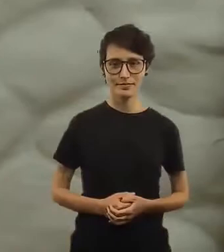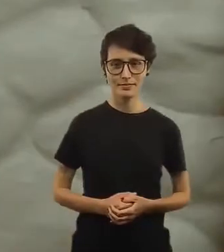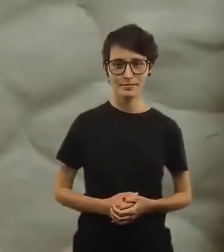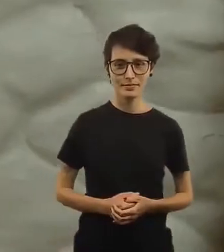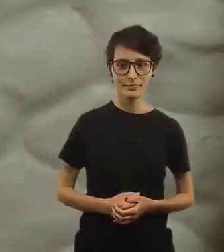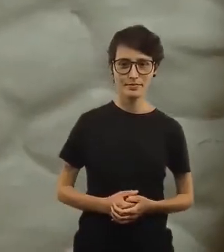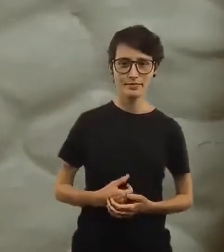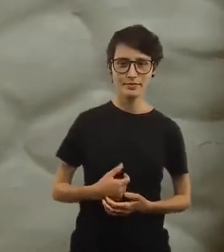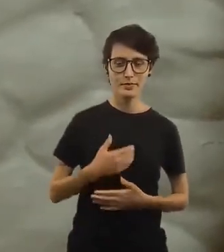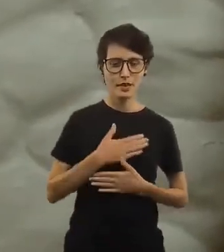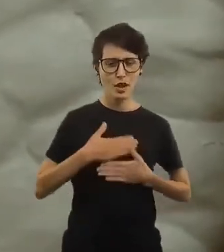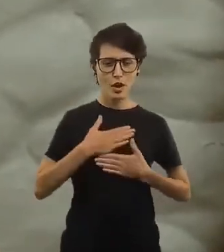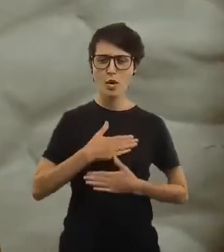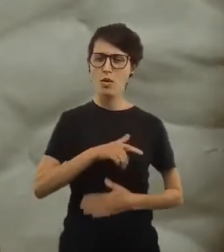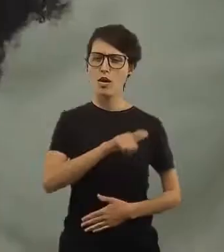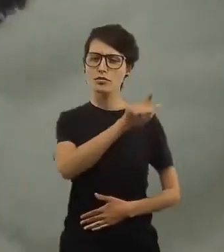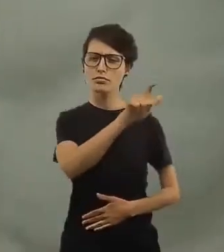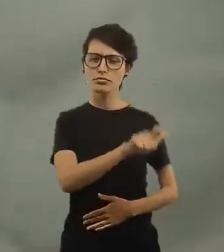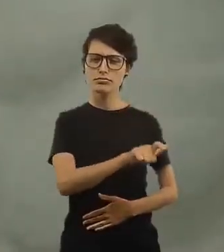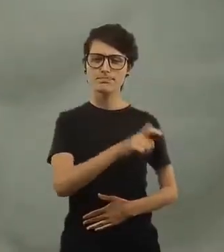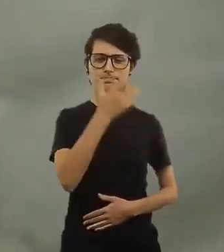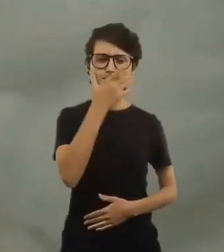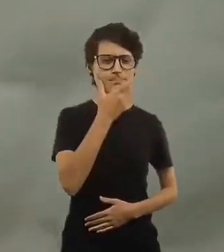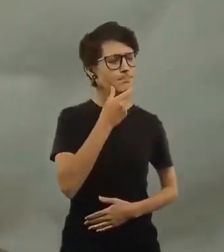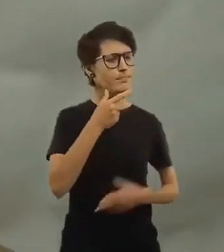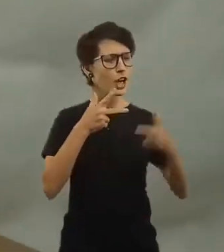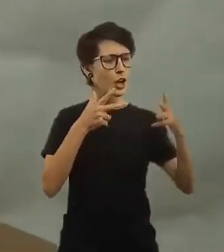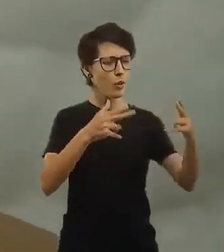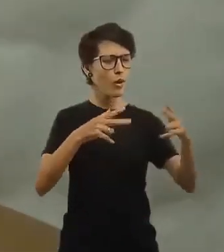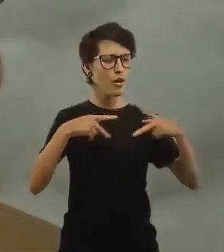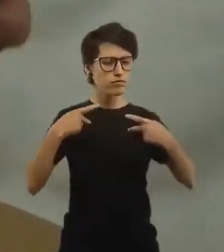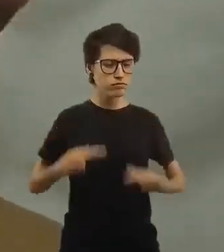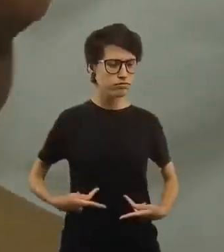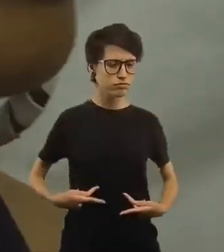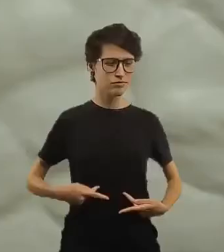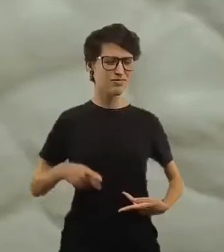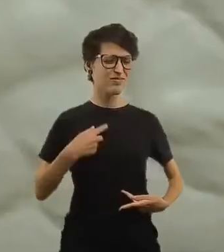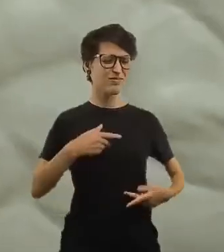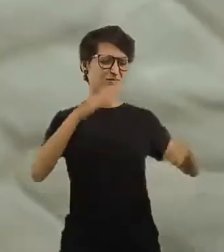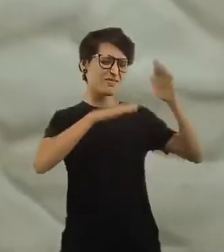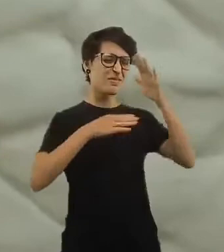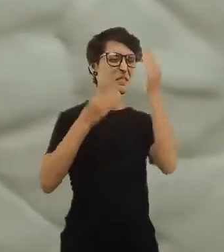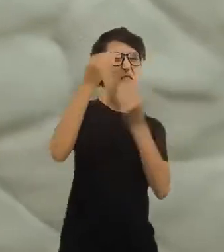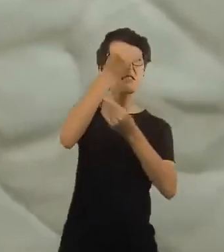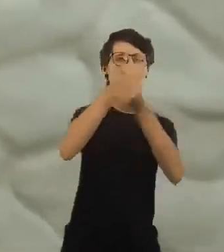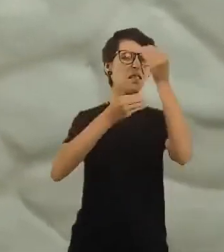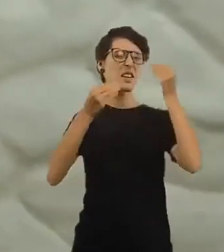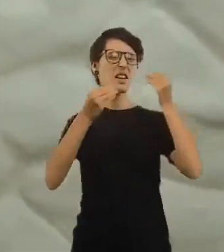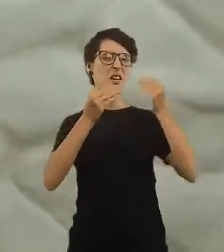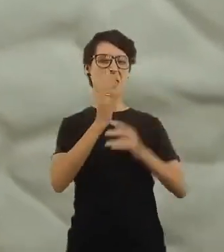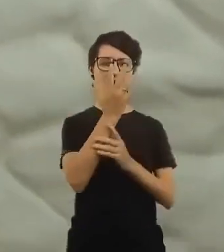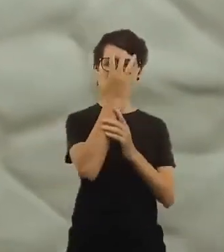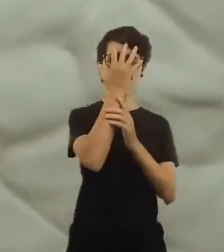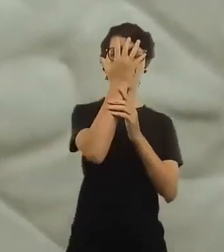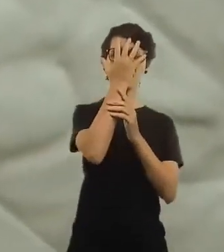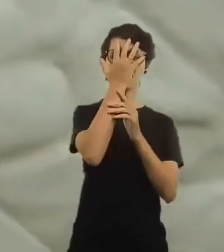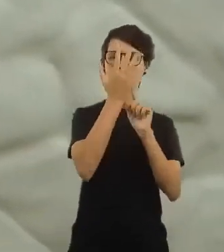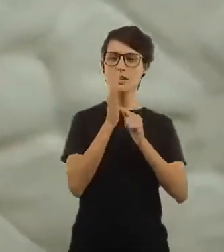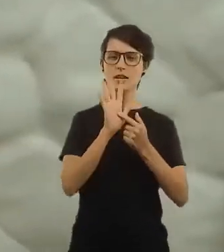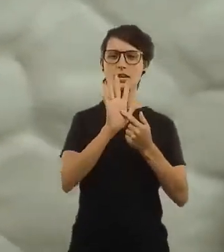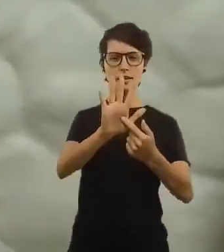gosto de gente, com cara de gente, que não se esconda atrás de make, de fake, que mostra a realidade com a beleza do